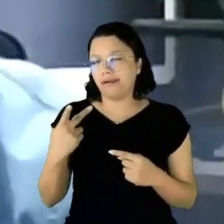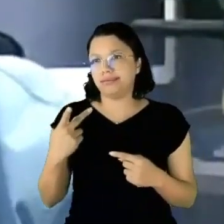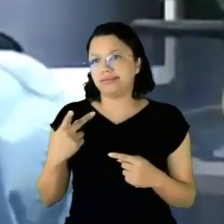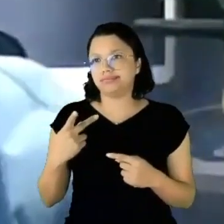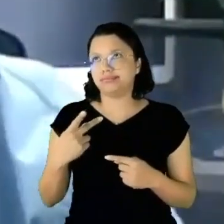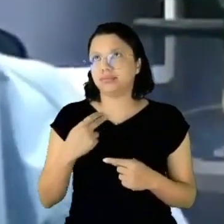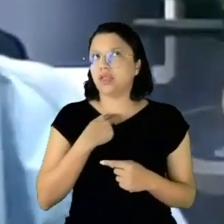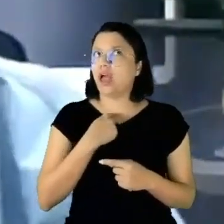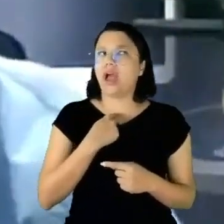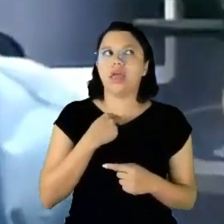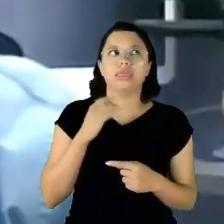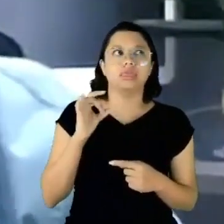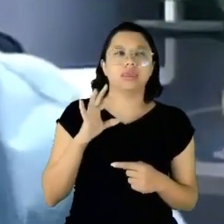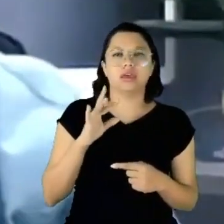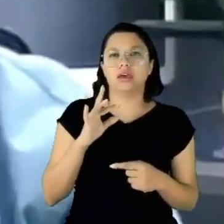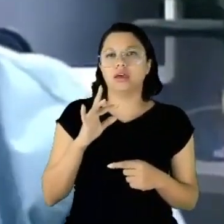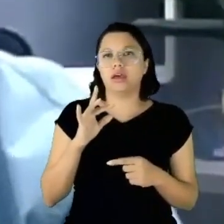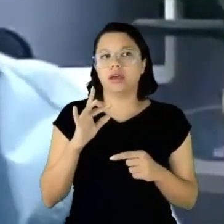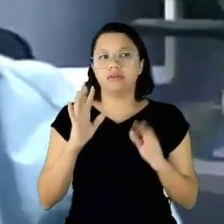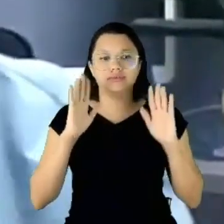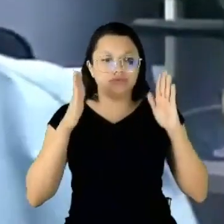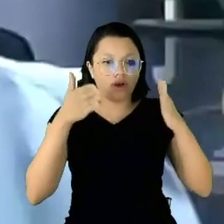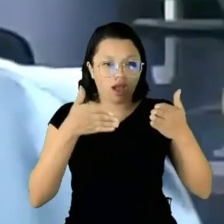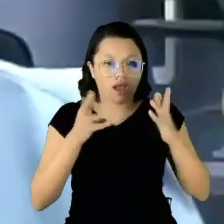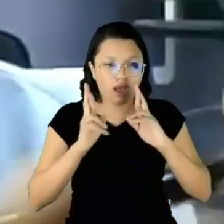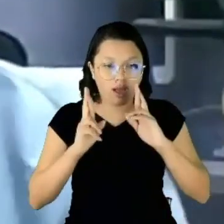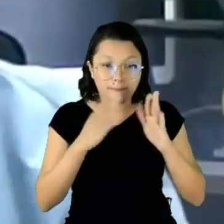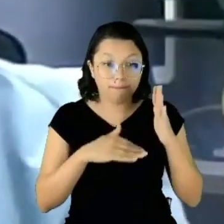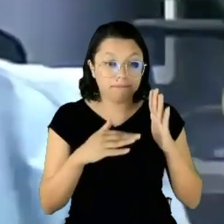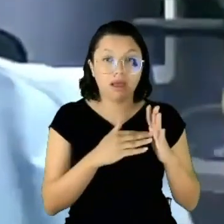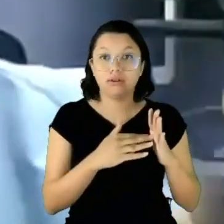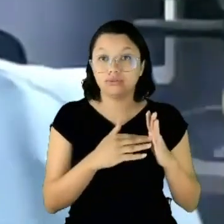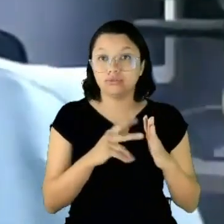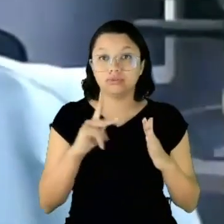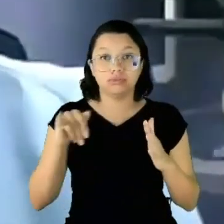com o PJI. O PJI por si só ele já